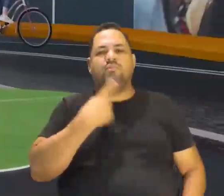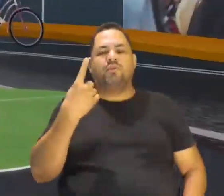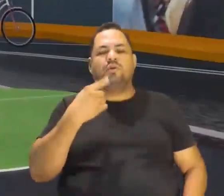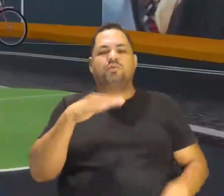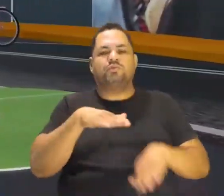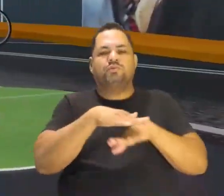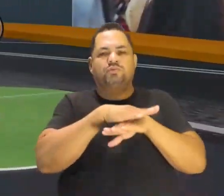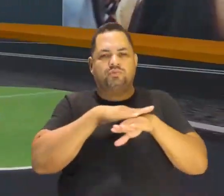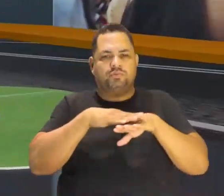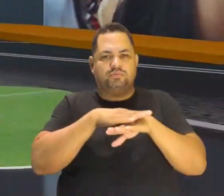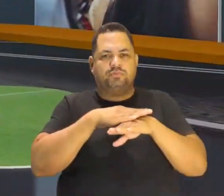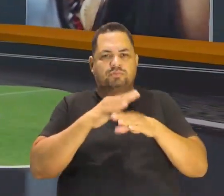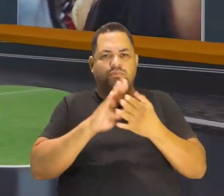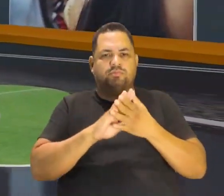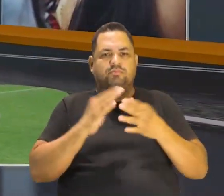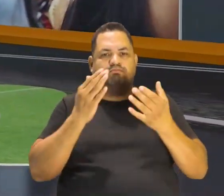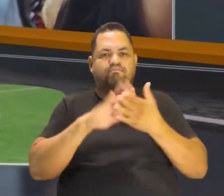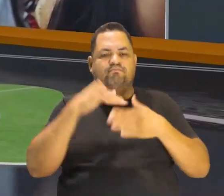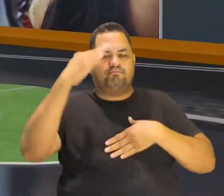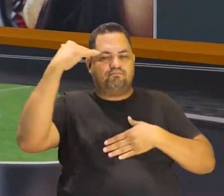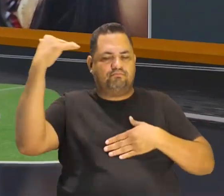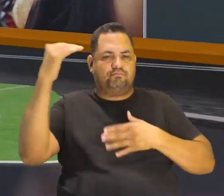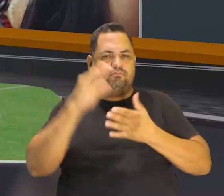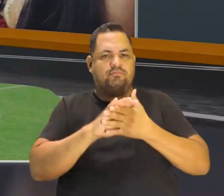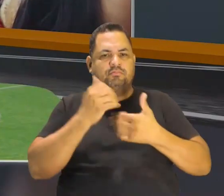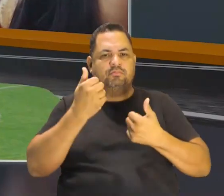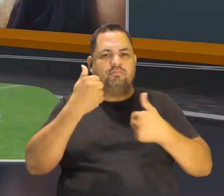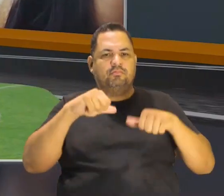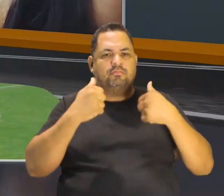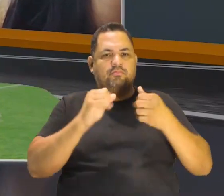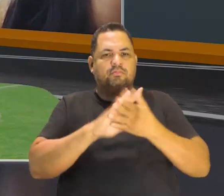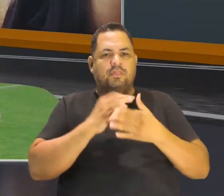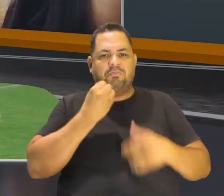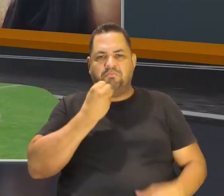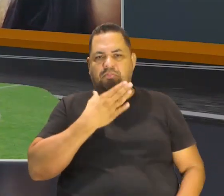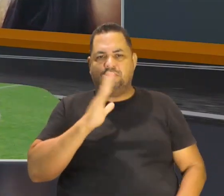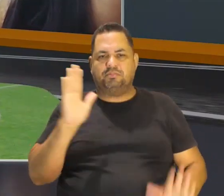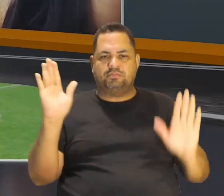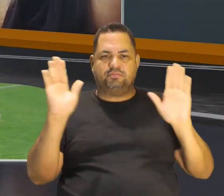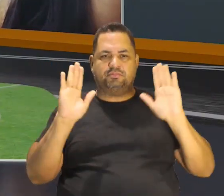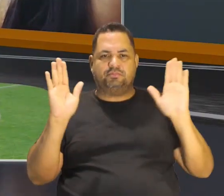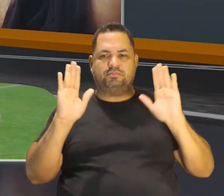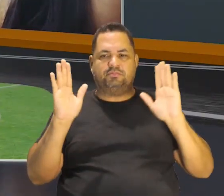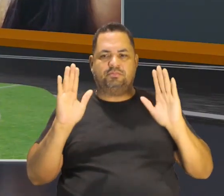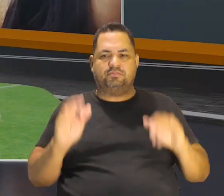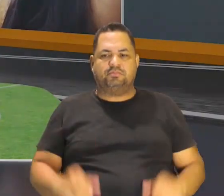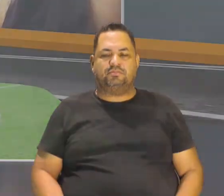certinho? E aí, sucesso para ti nessa avaliação, que ela tá show. Tchau, gente!